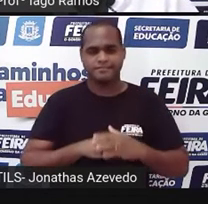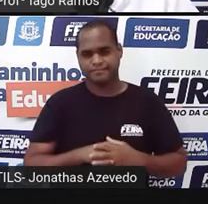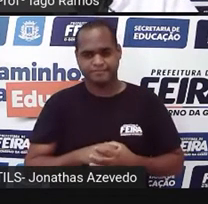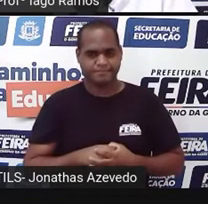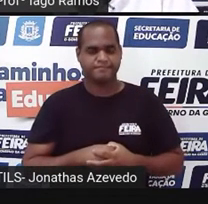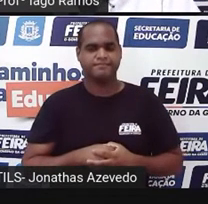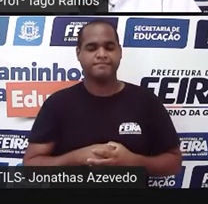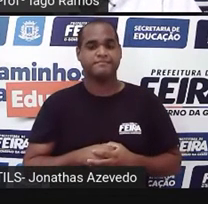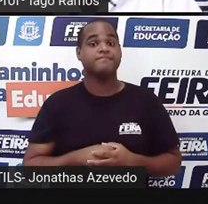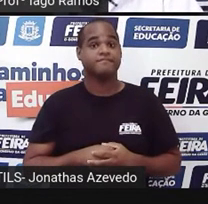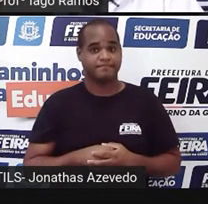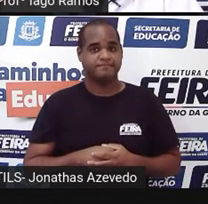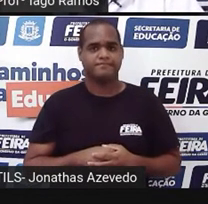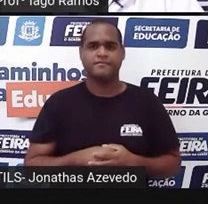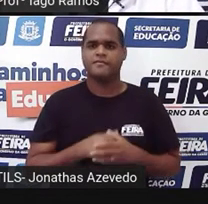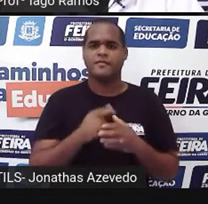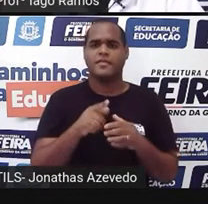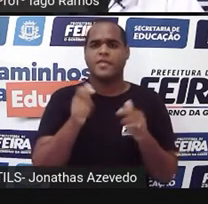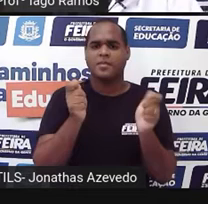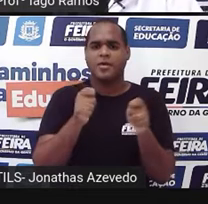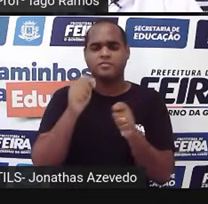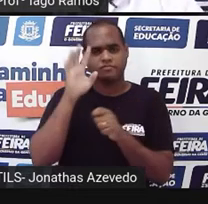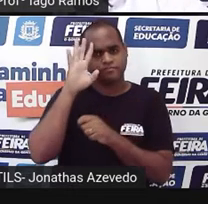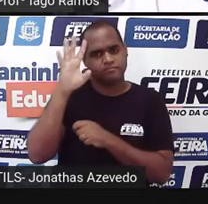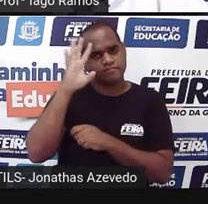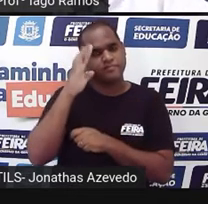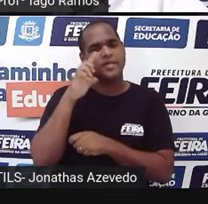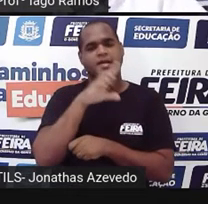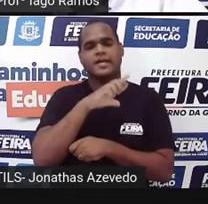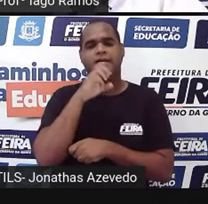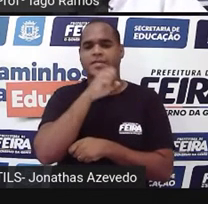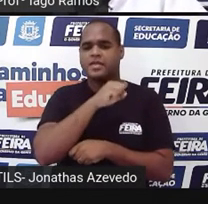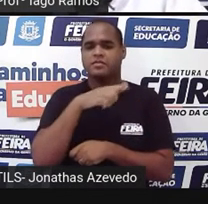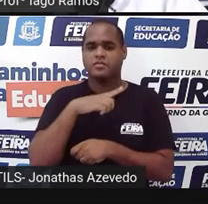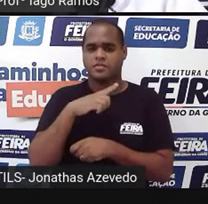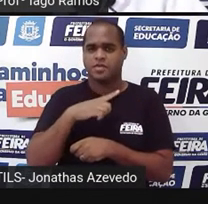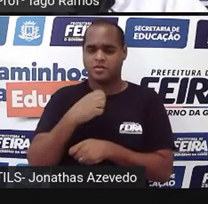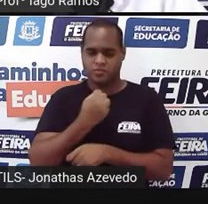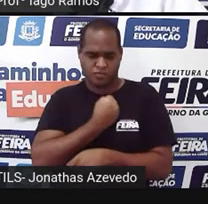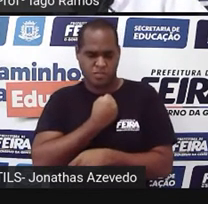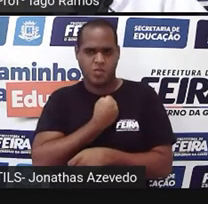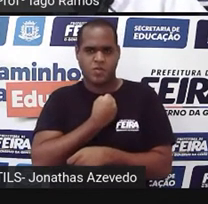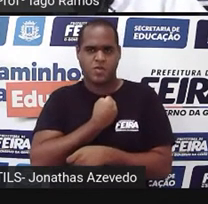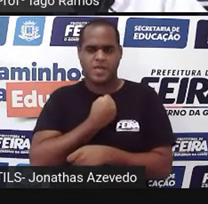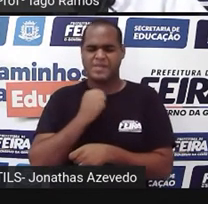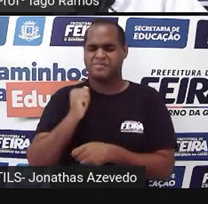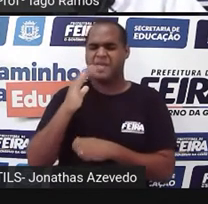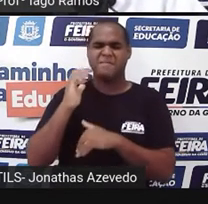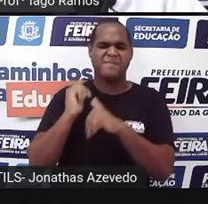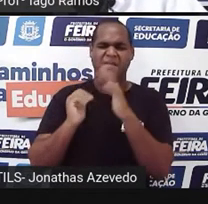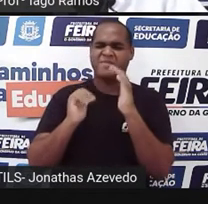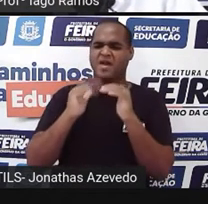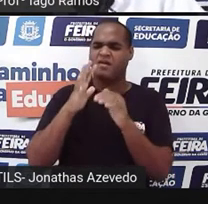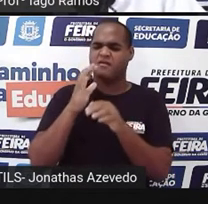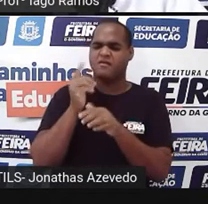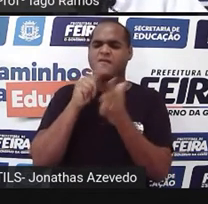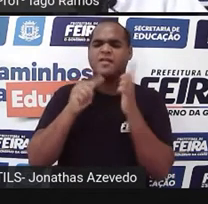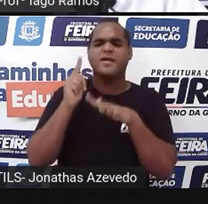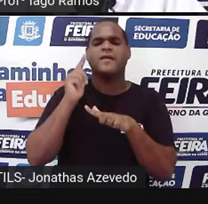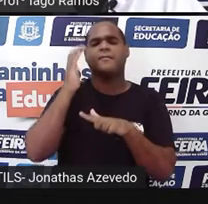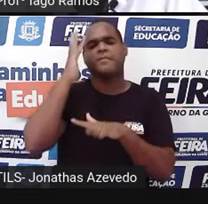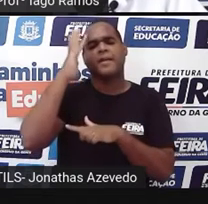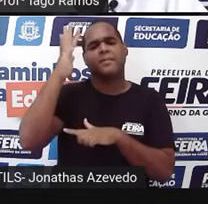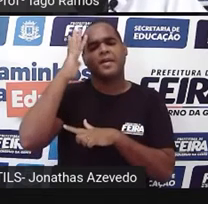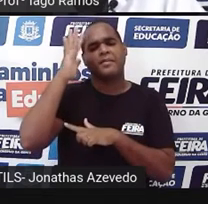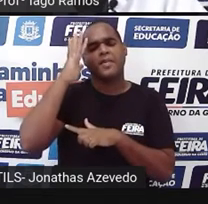né para você pensar aí rapidinho Qual é o maior número e você consegue imaginar